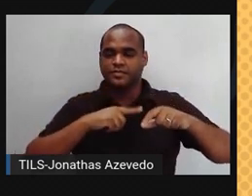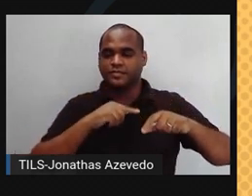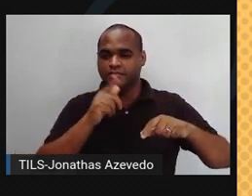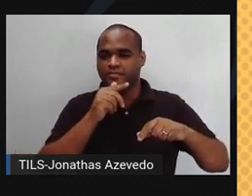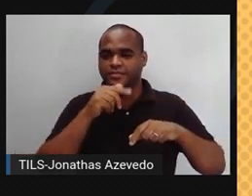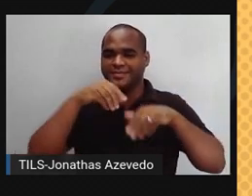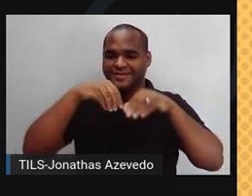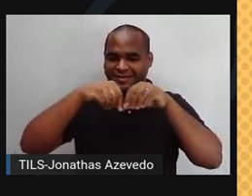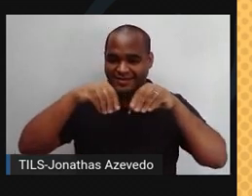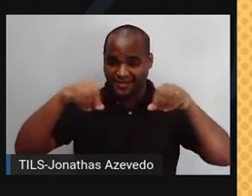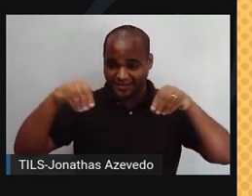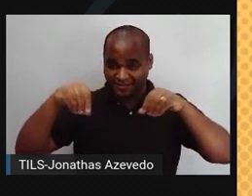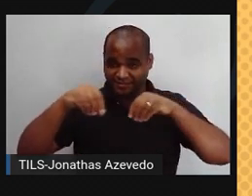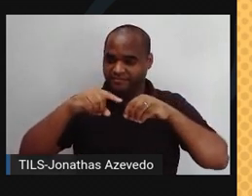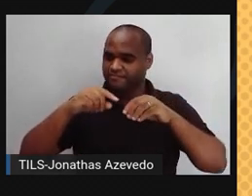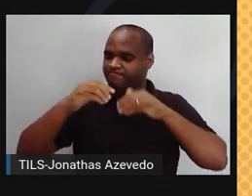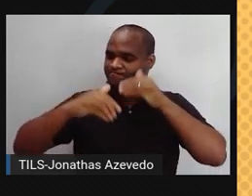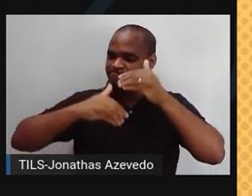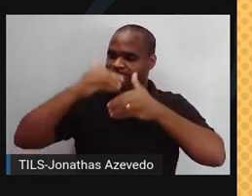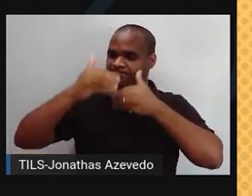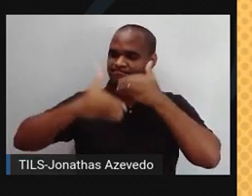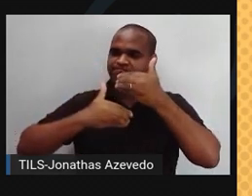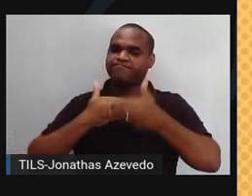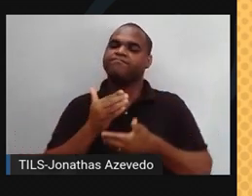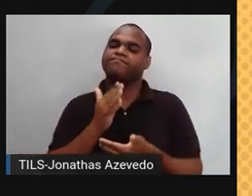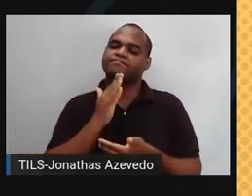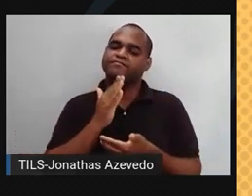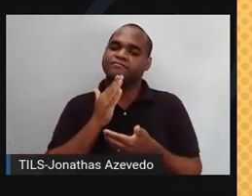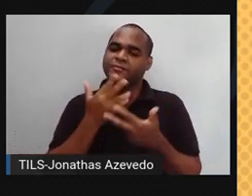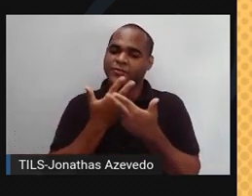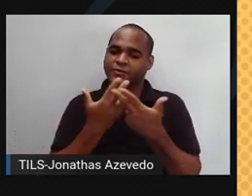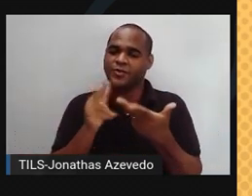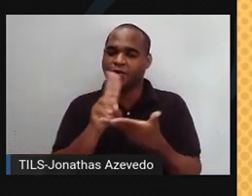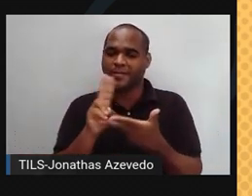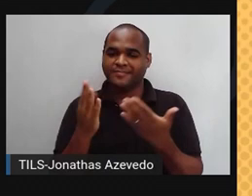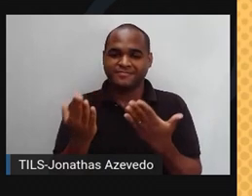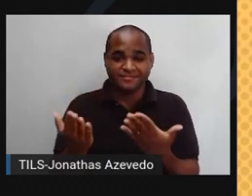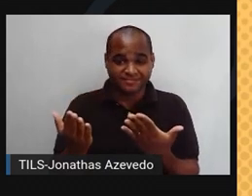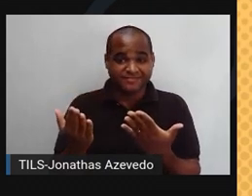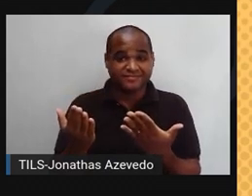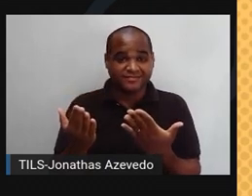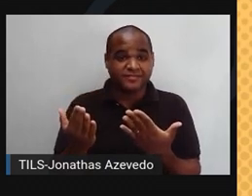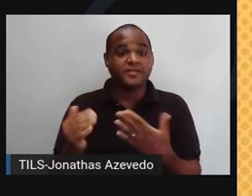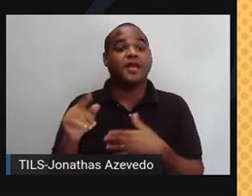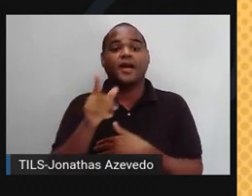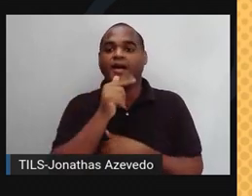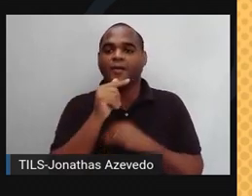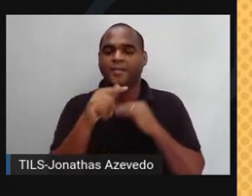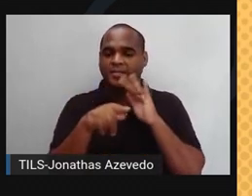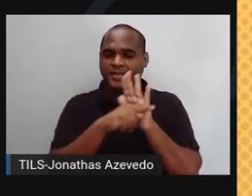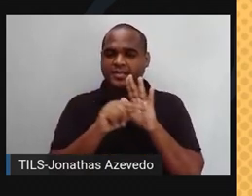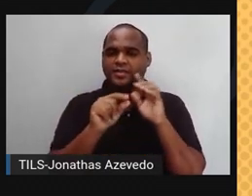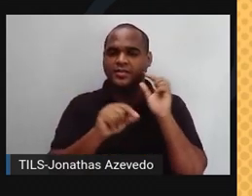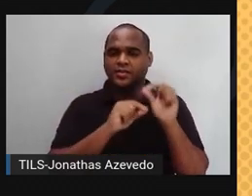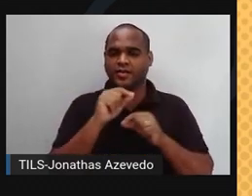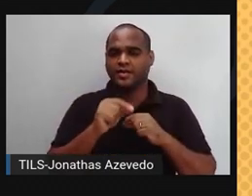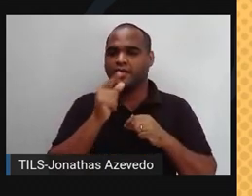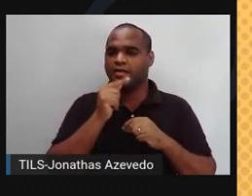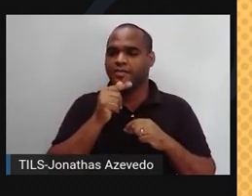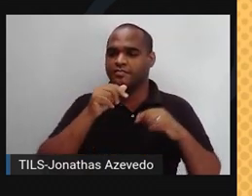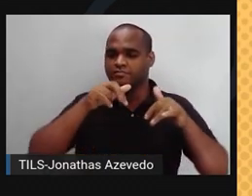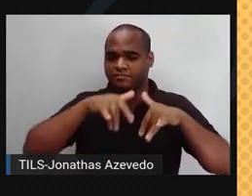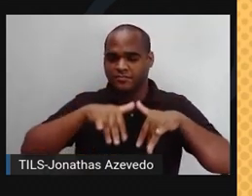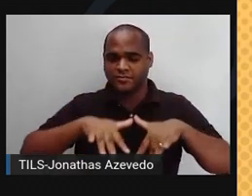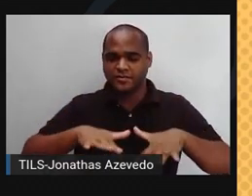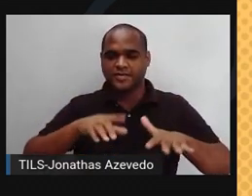absorvidas pela terra num processo conhecido como infiltração parte dessa água vai para a bolsões de